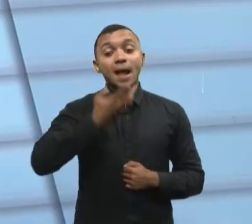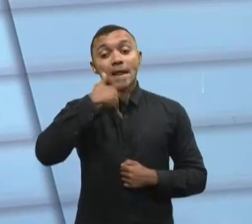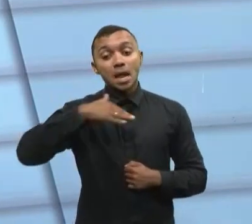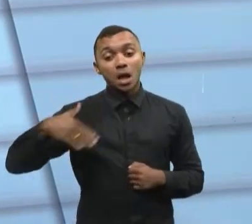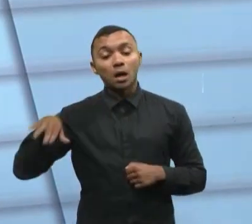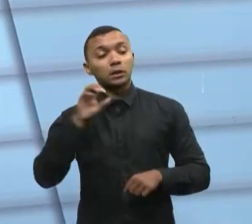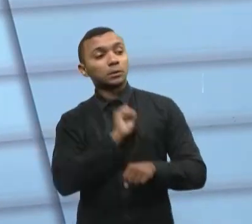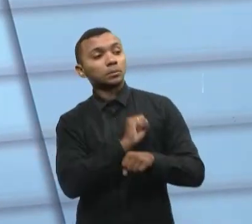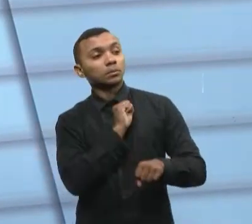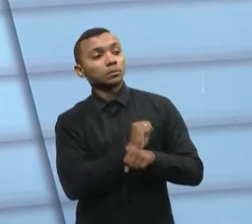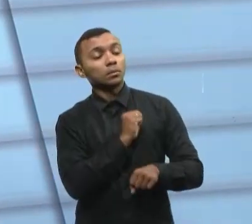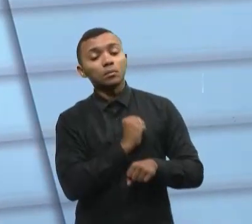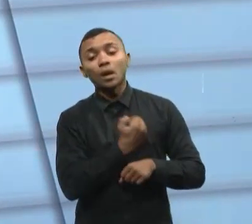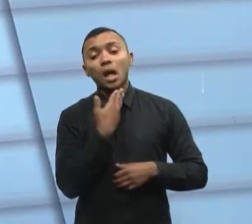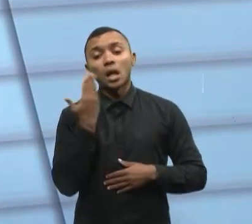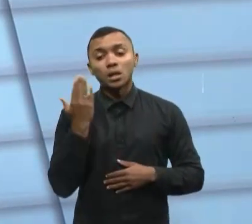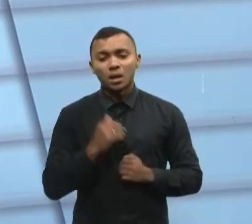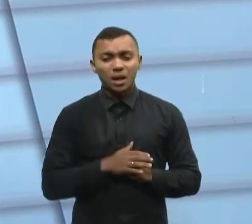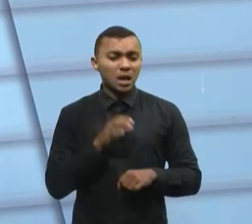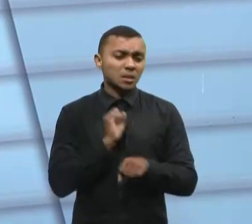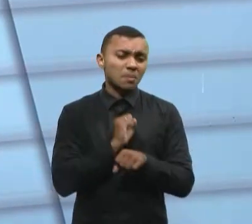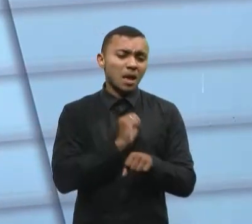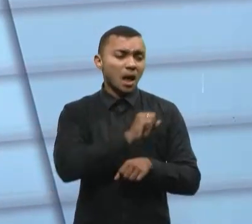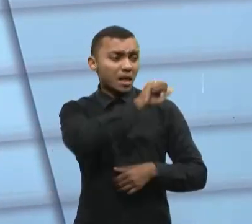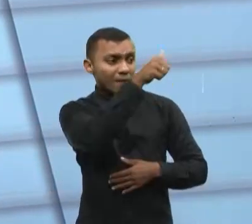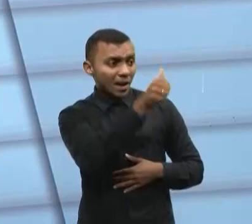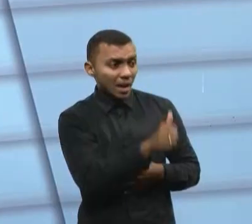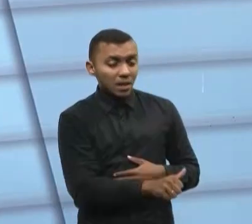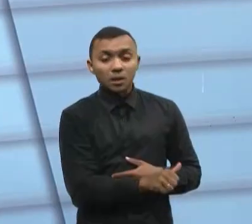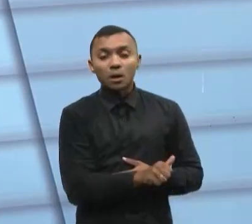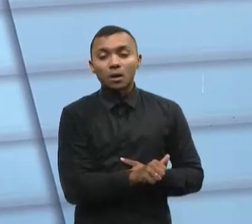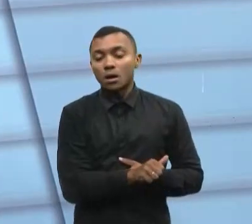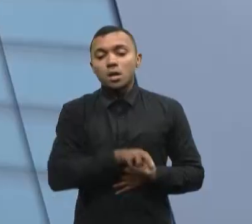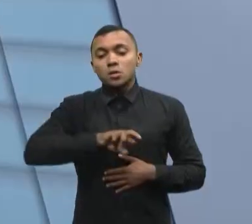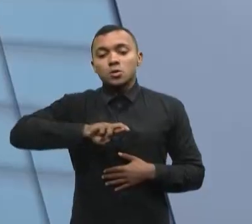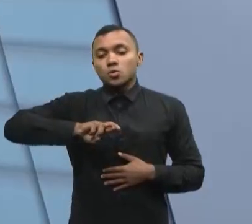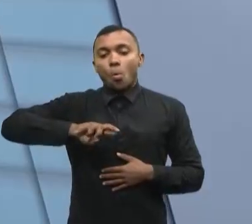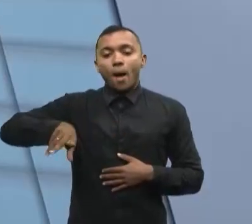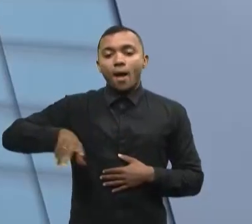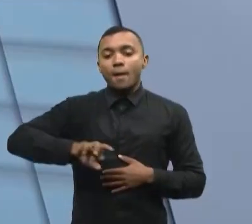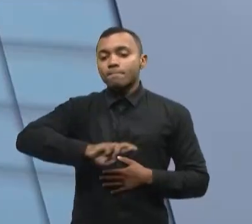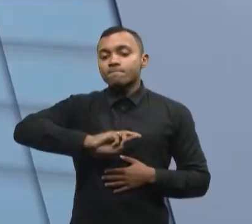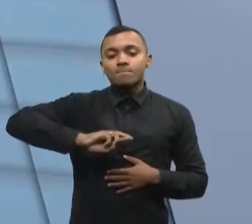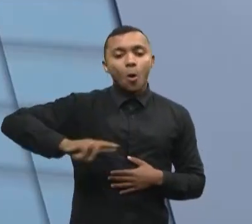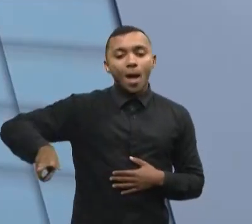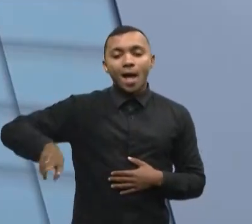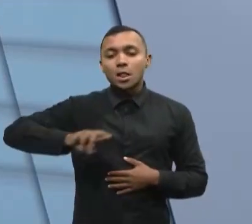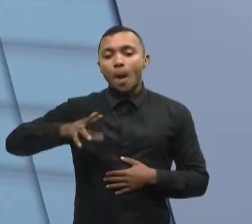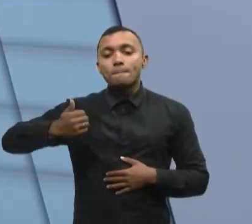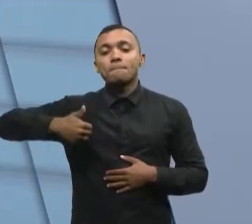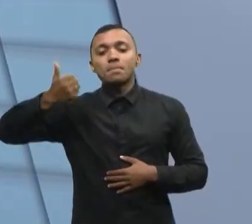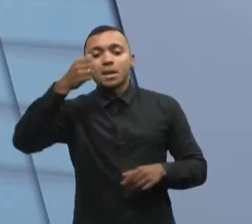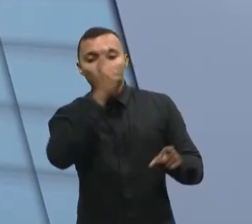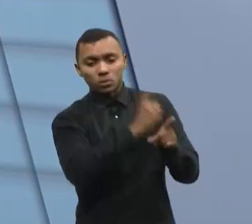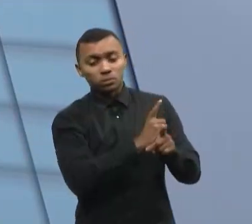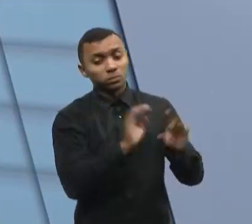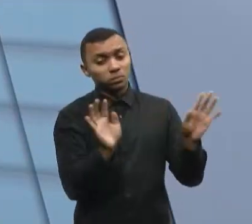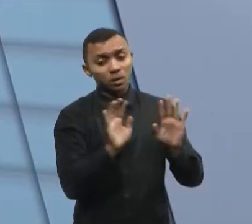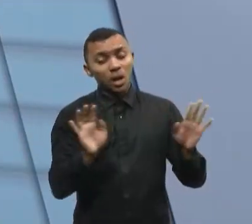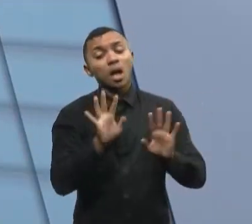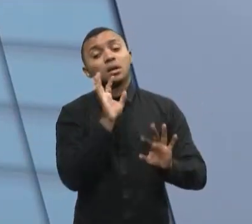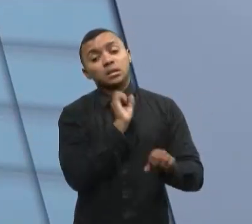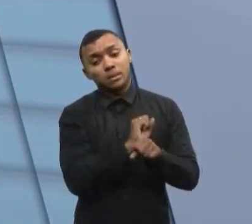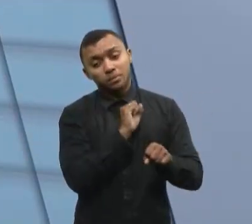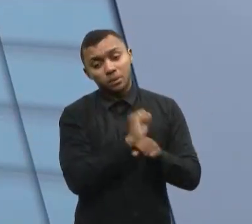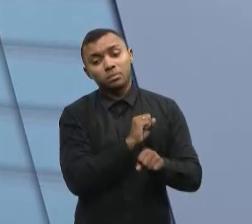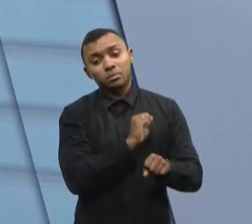avaliação com alguma suspeita. Aguardando a avaliação. Quer dizer, não é nem com o primeiro diagnóstico, digamos assim, é aguardando